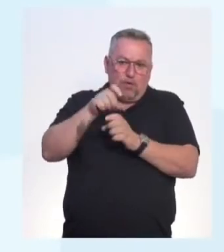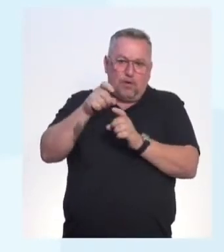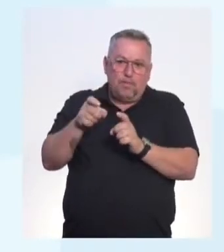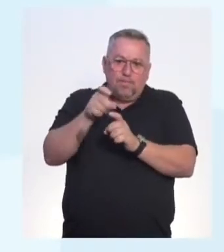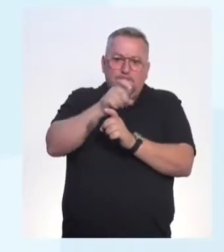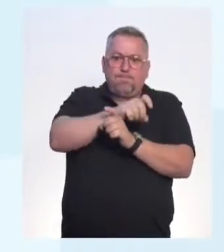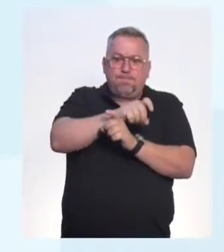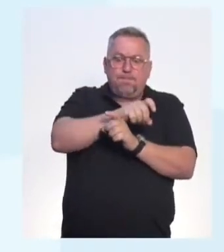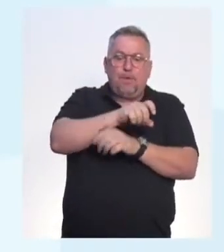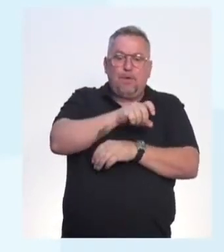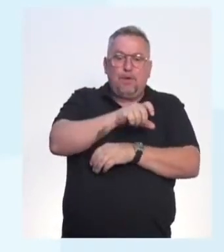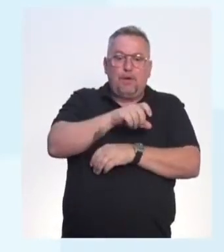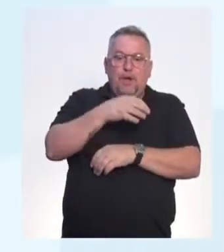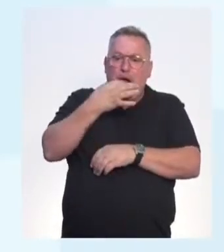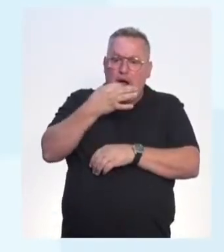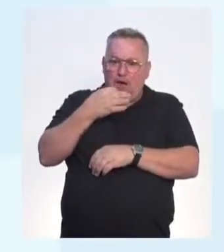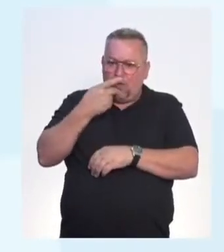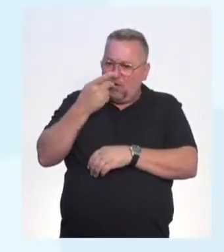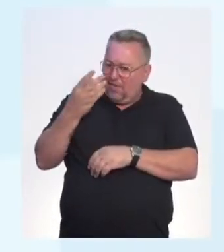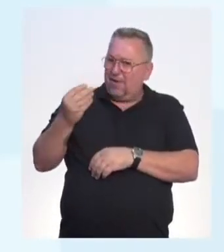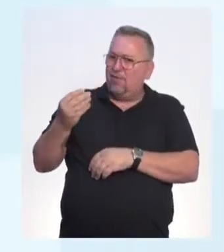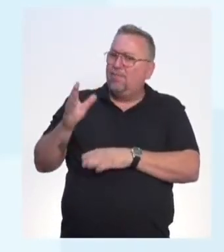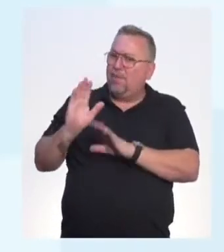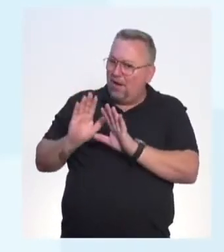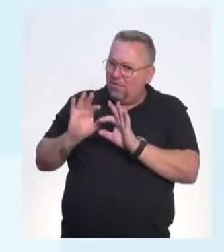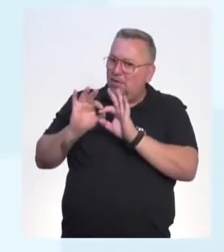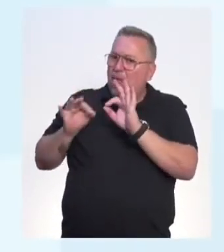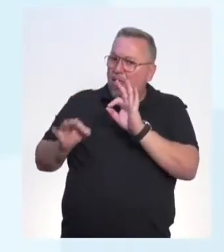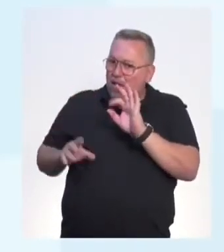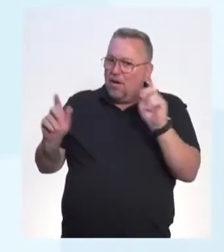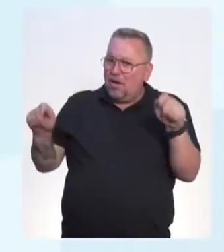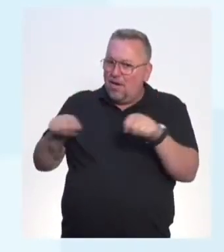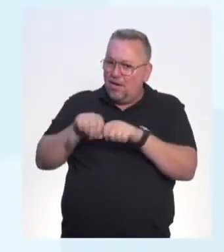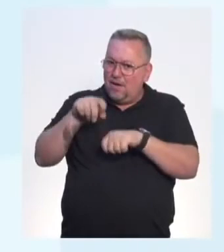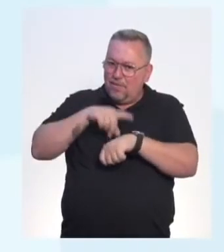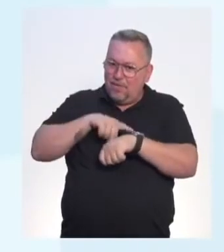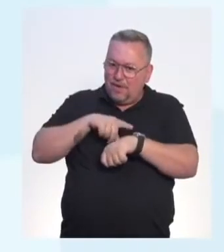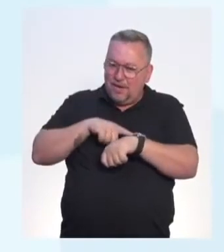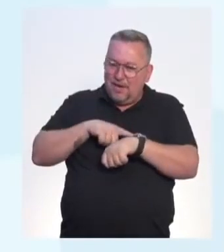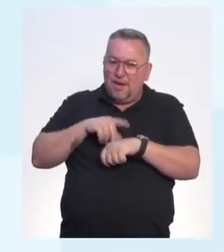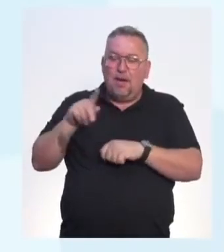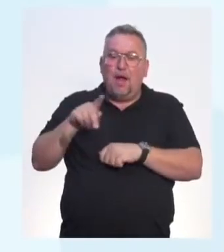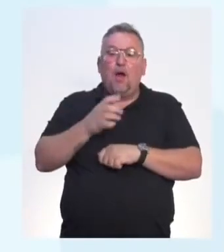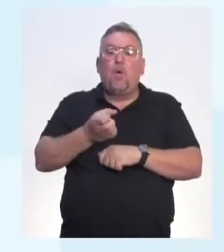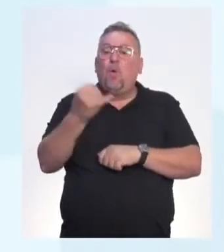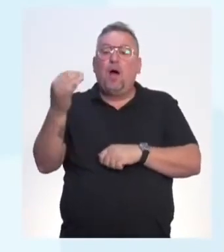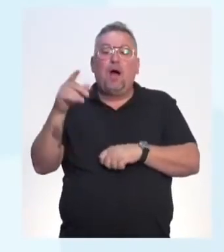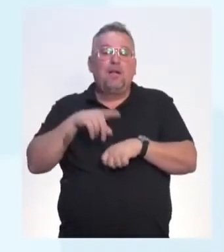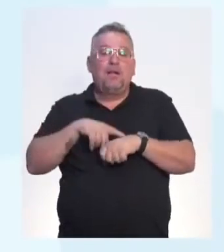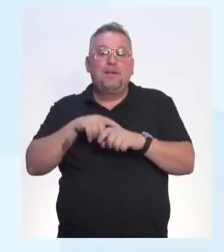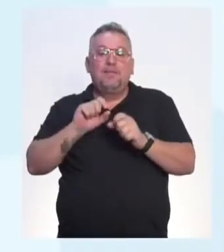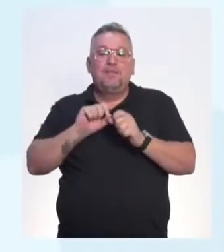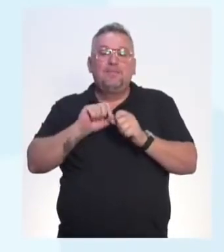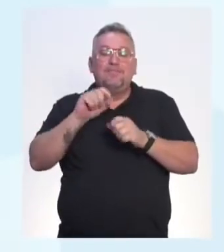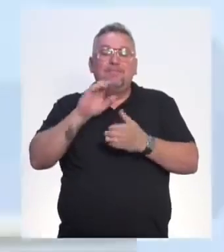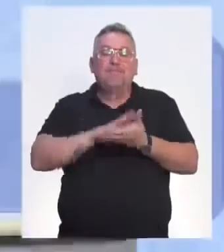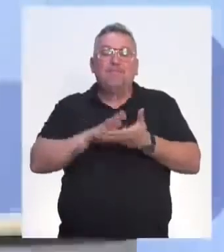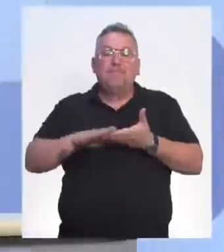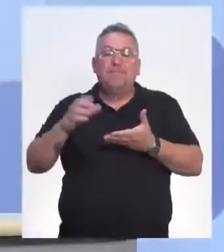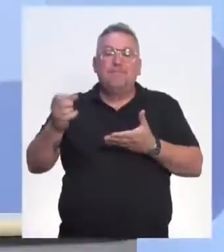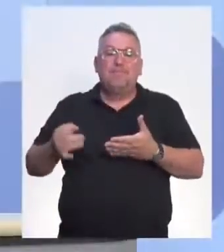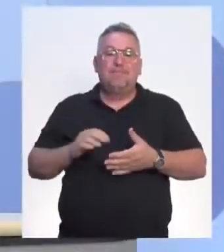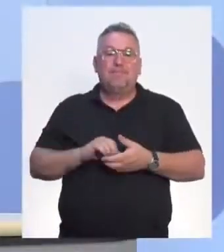lados da equação. Acho que eu já falei demais, já dava tempo até de fazer, né? Professora Inês, quanto tempo eles têm para fazer essa